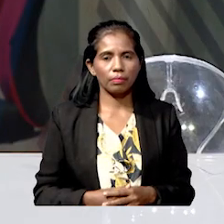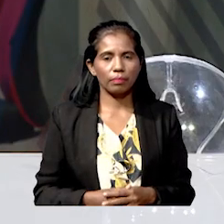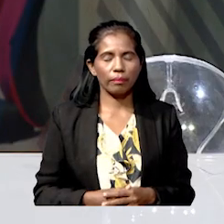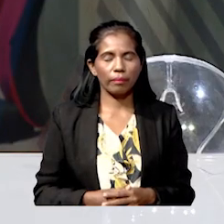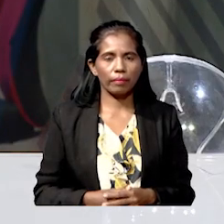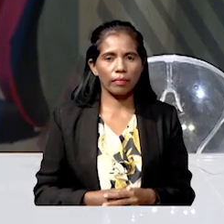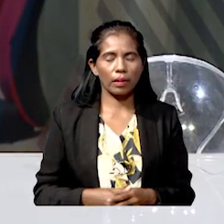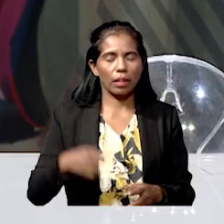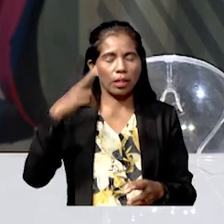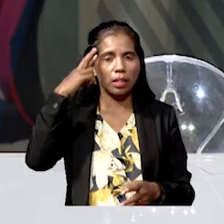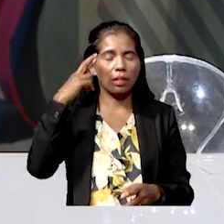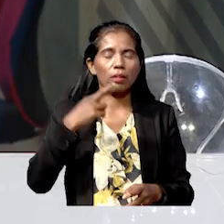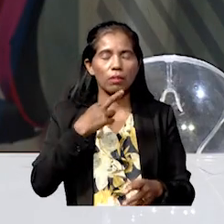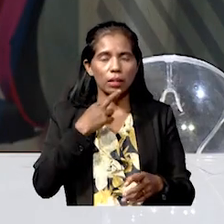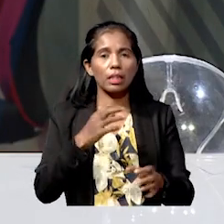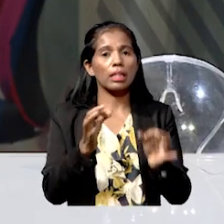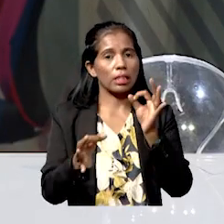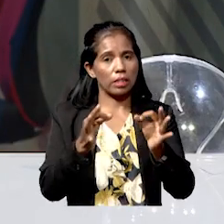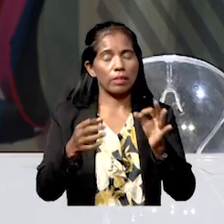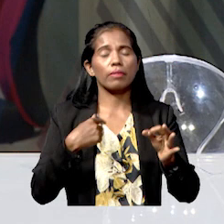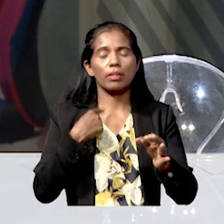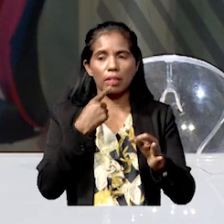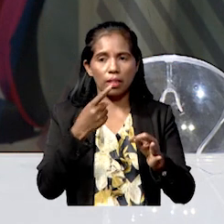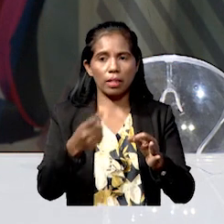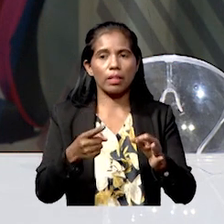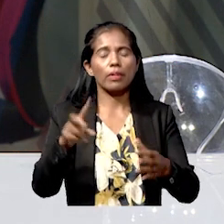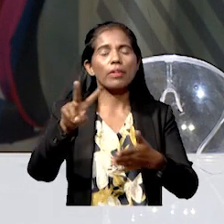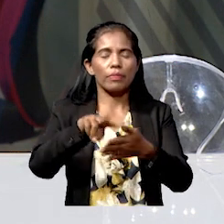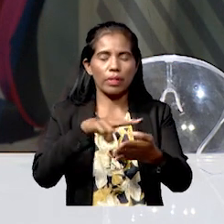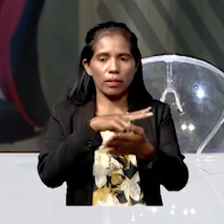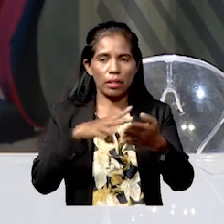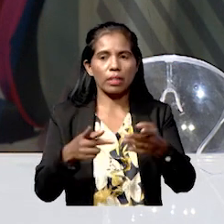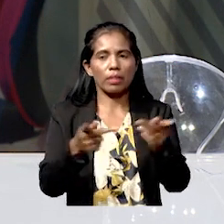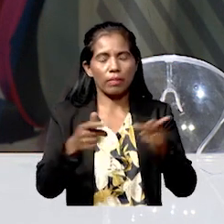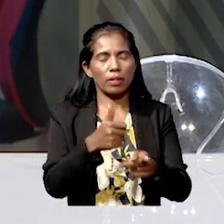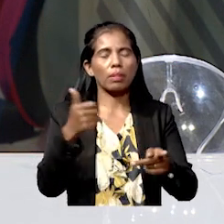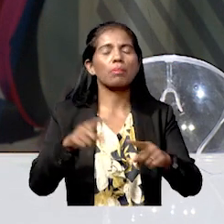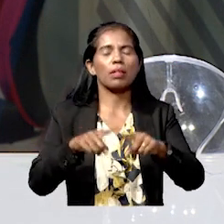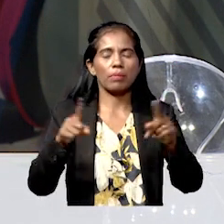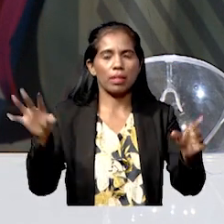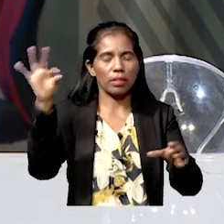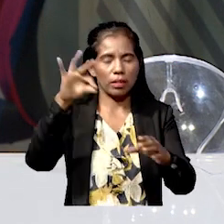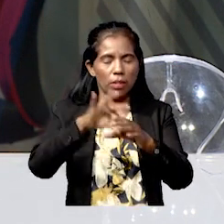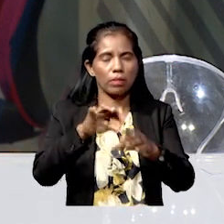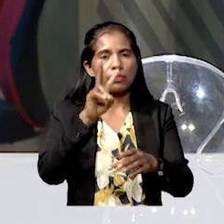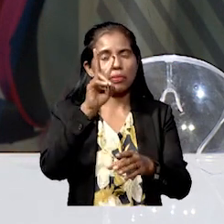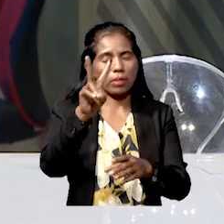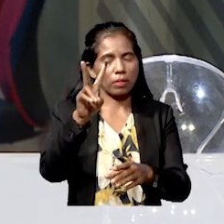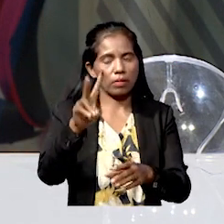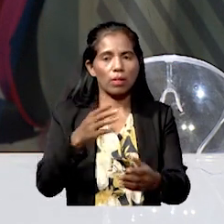Orta considera mais que moço violência e Rafa Timbalum, mas bem eles são segunda volta lá o